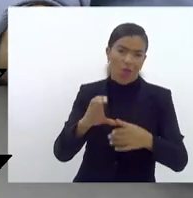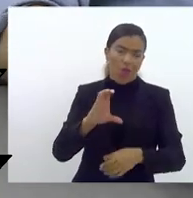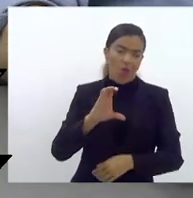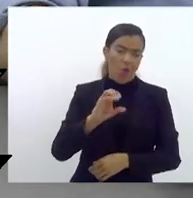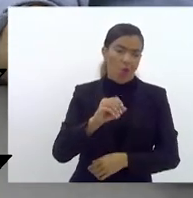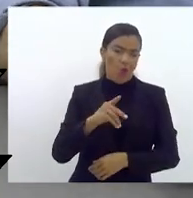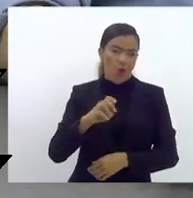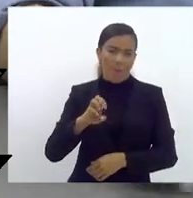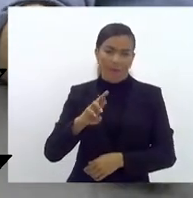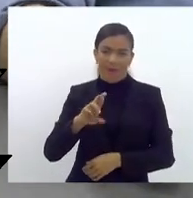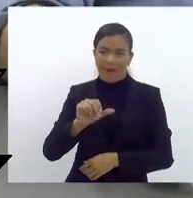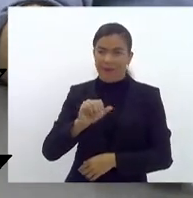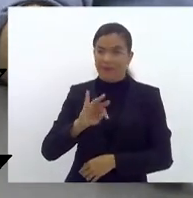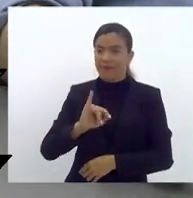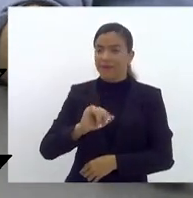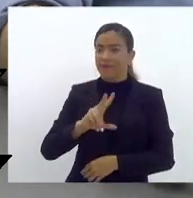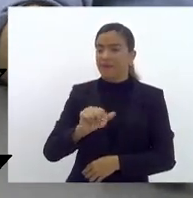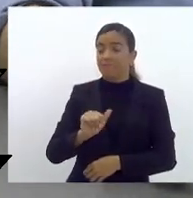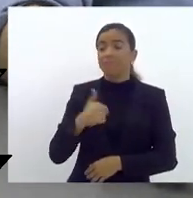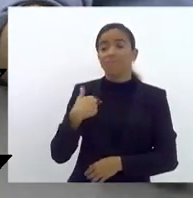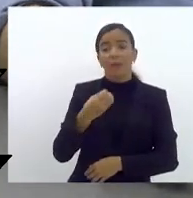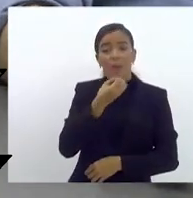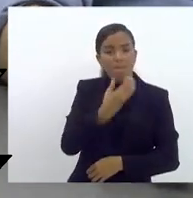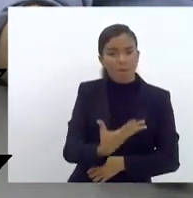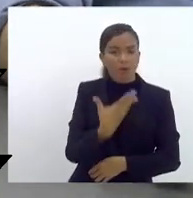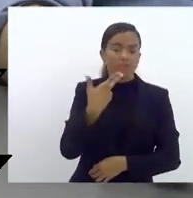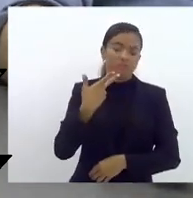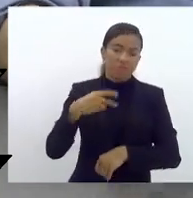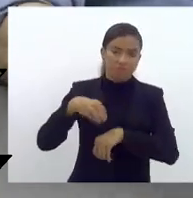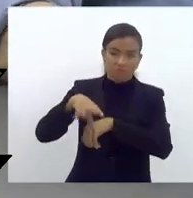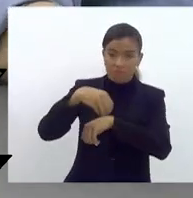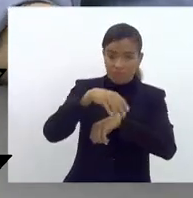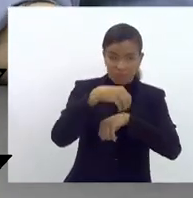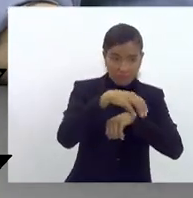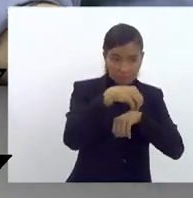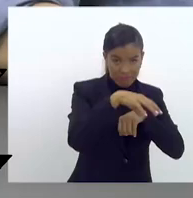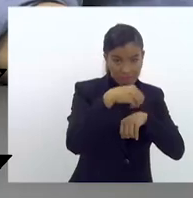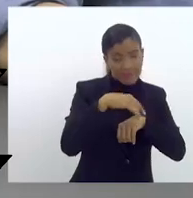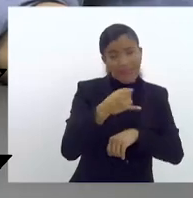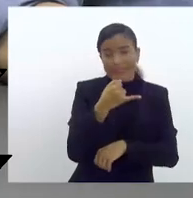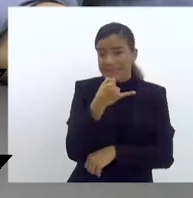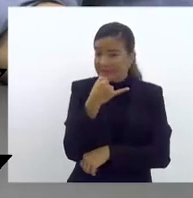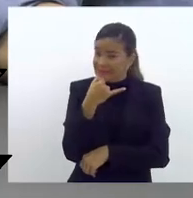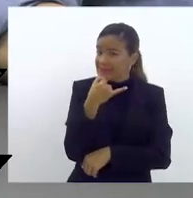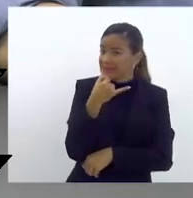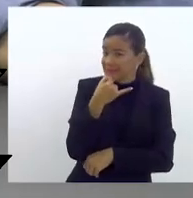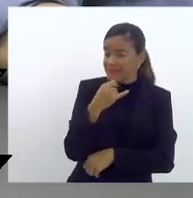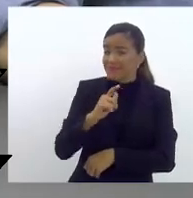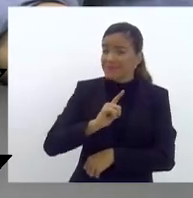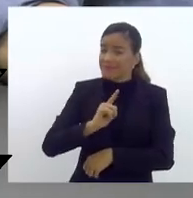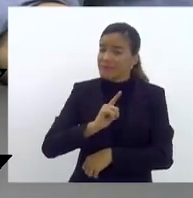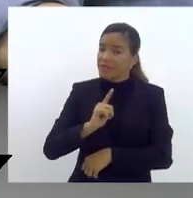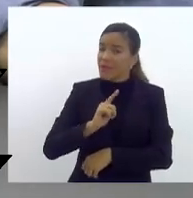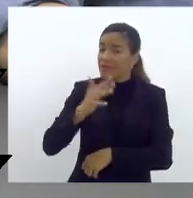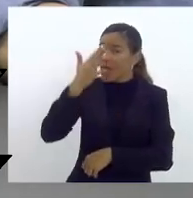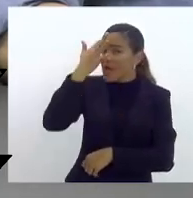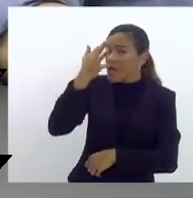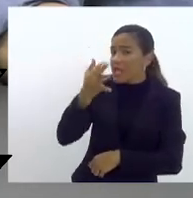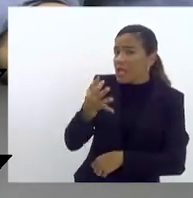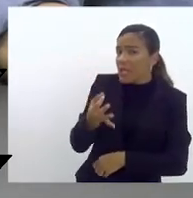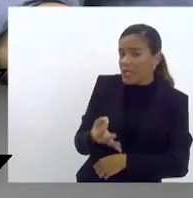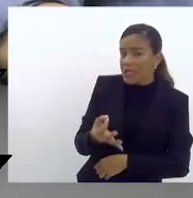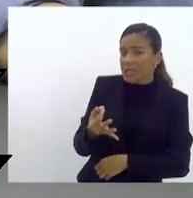que tinham certo oportunismo é bom que se diga aí porque se existe em tudo que ela ato infelizmente que interpretavam